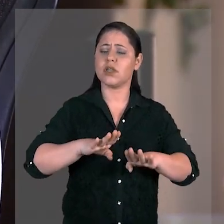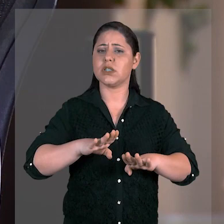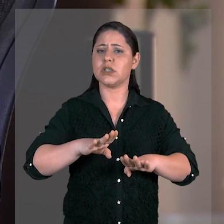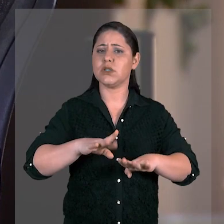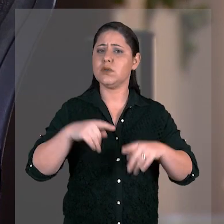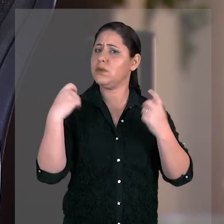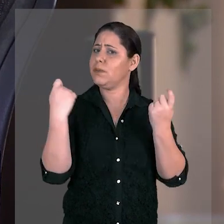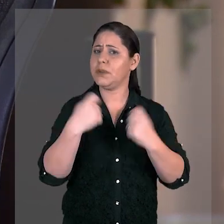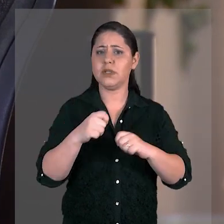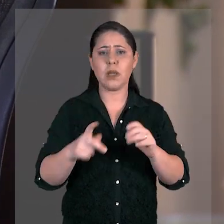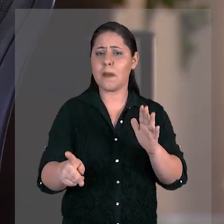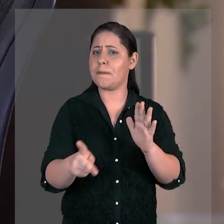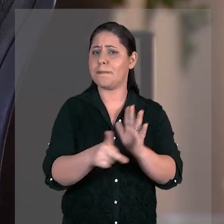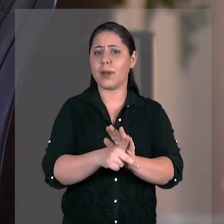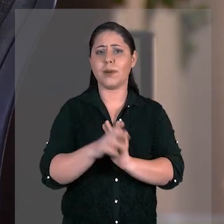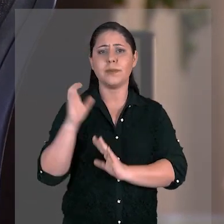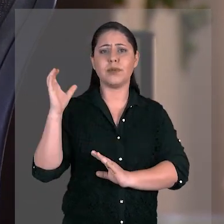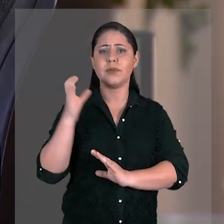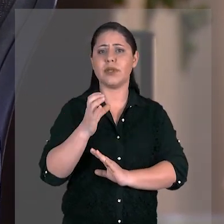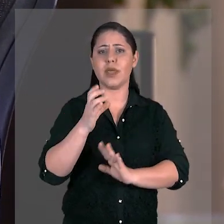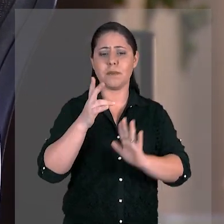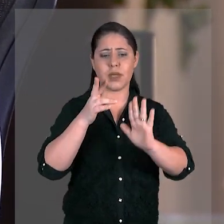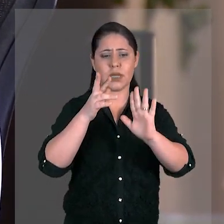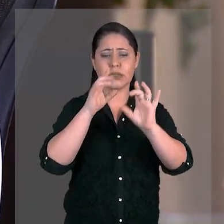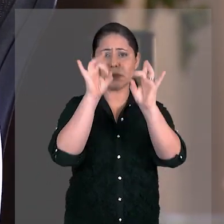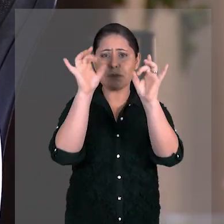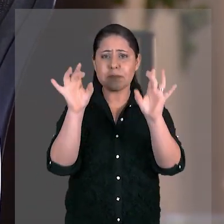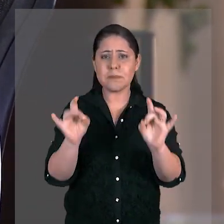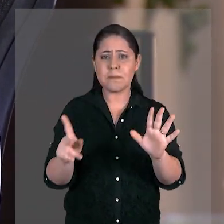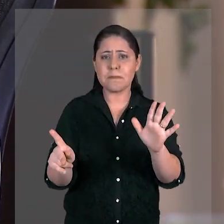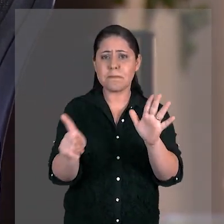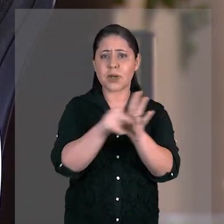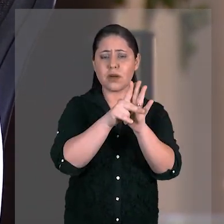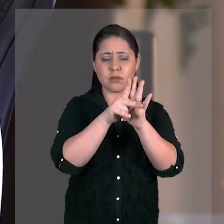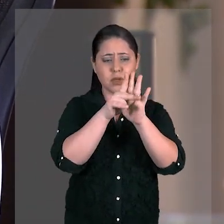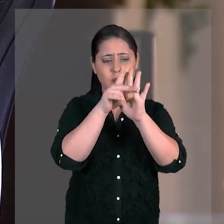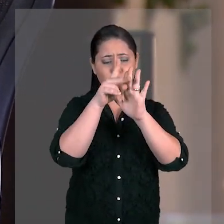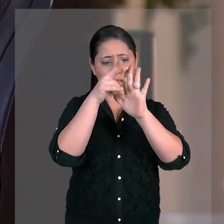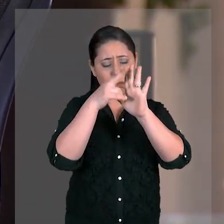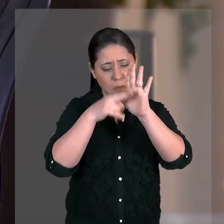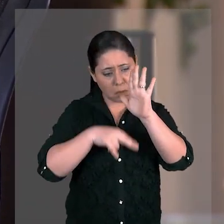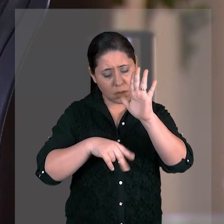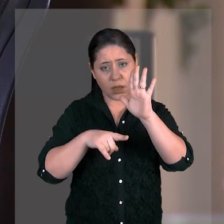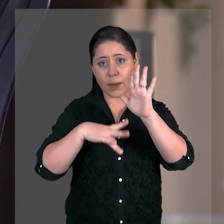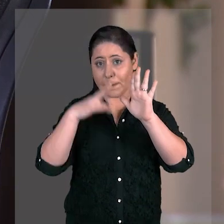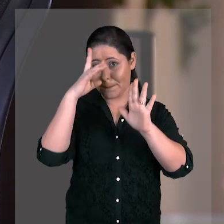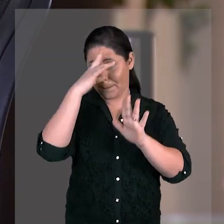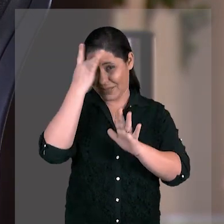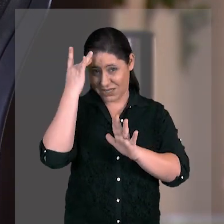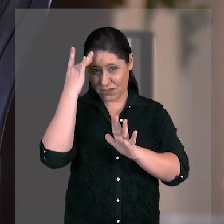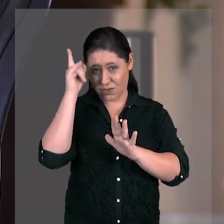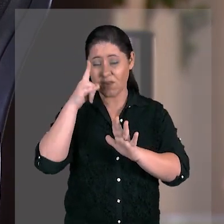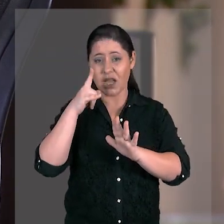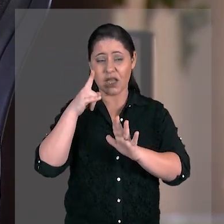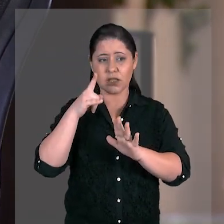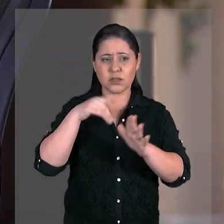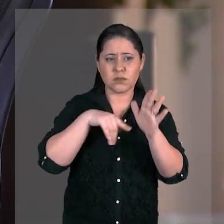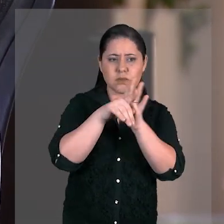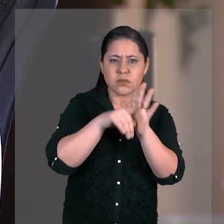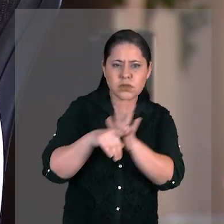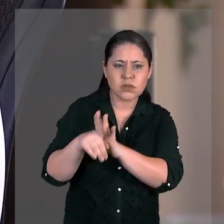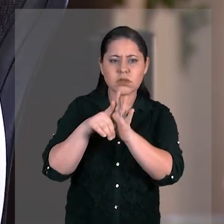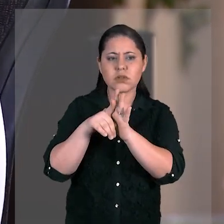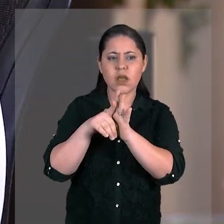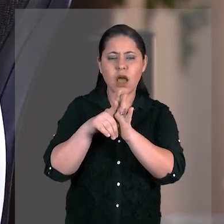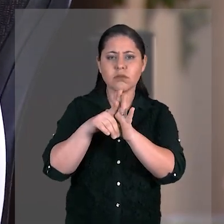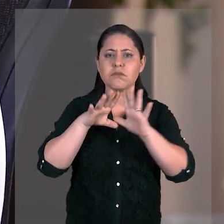nem a necessidade, porque o crime já está tipificado ali. Então vai ser aberto um BO e a pessoa vai responder por aquilo. Então tem